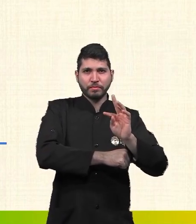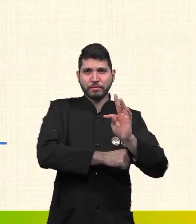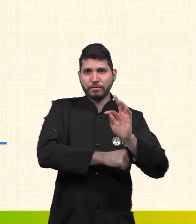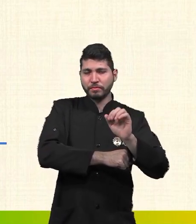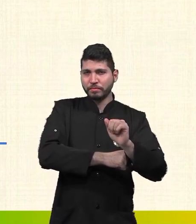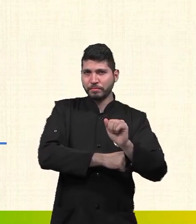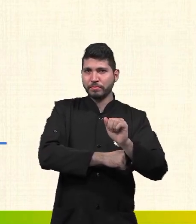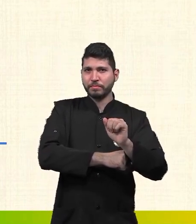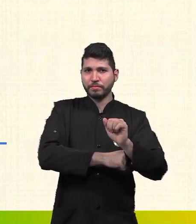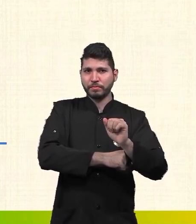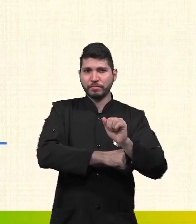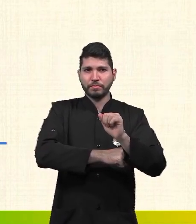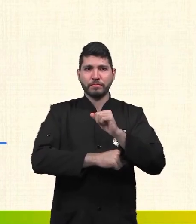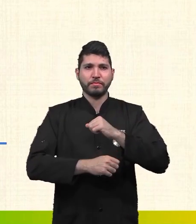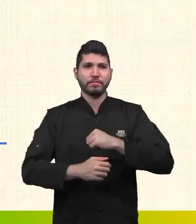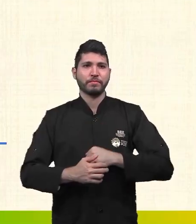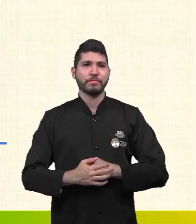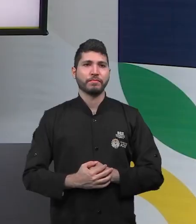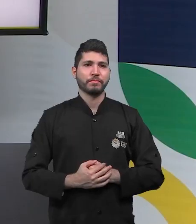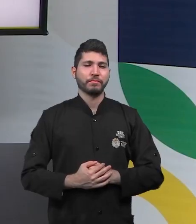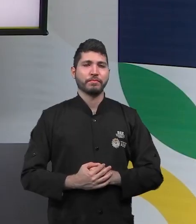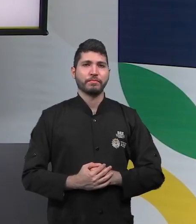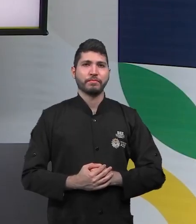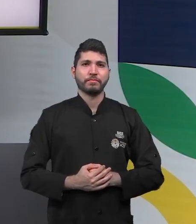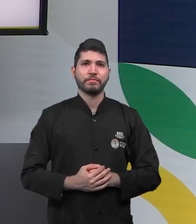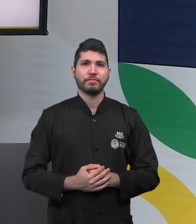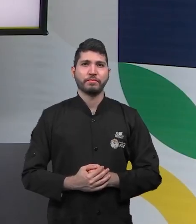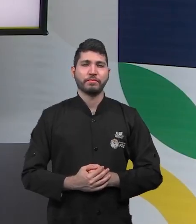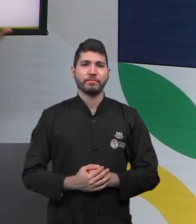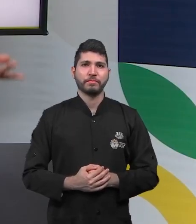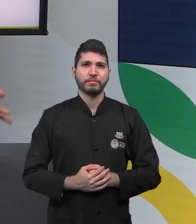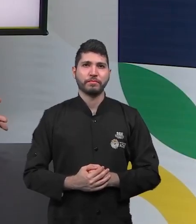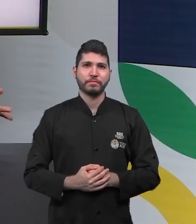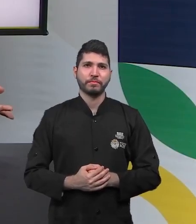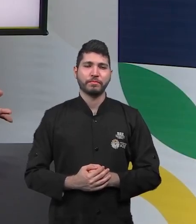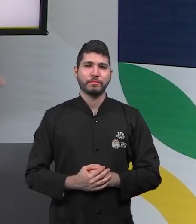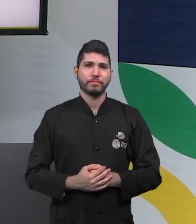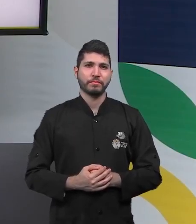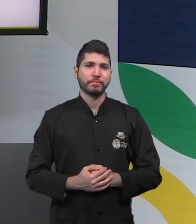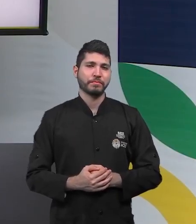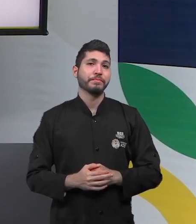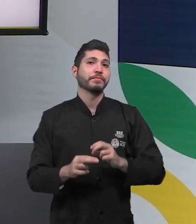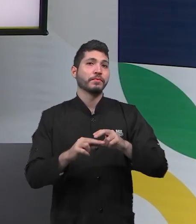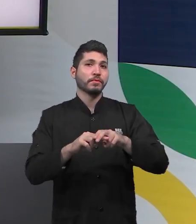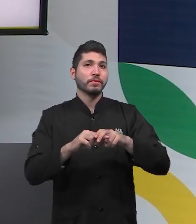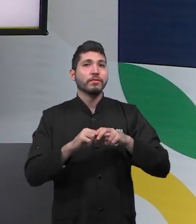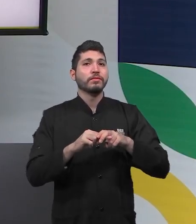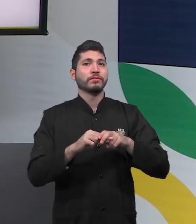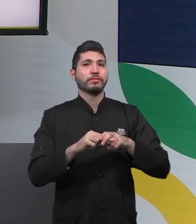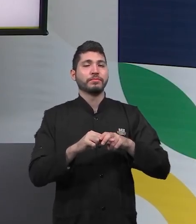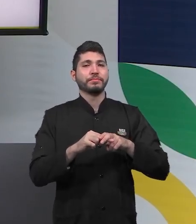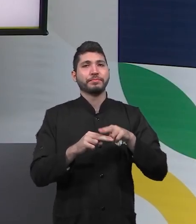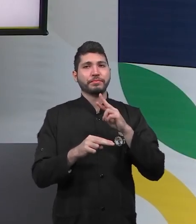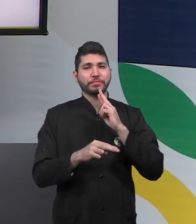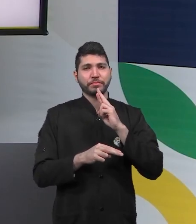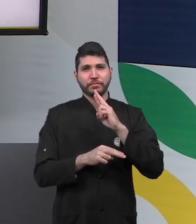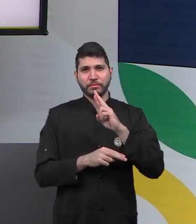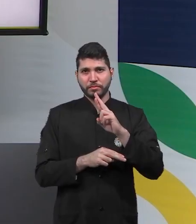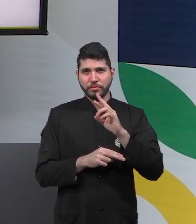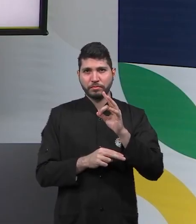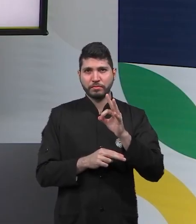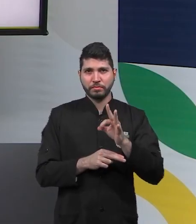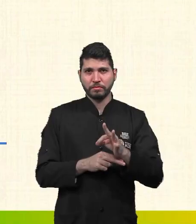para a venda na garagem, tudo bem? Então, a letra C foi a nossa resposta da atividade.